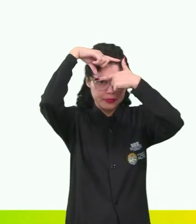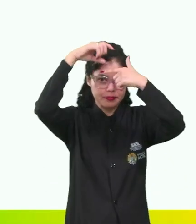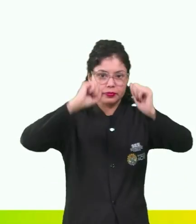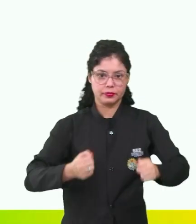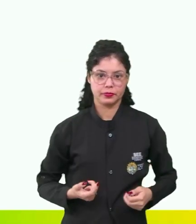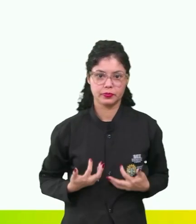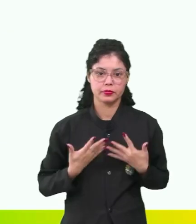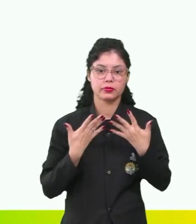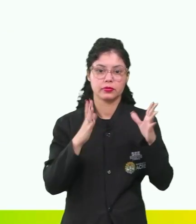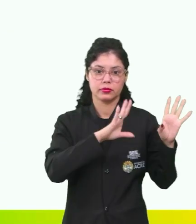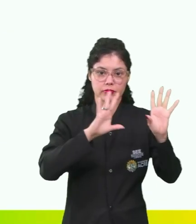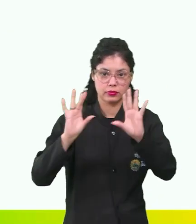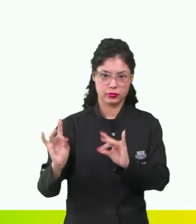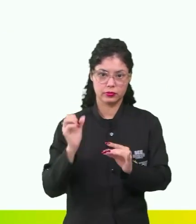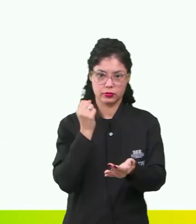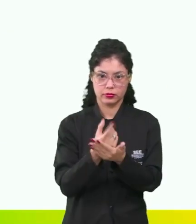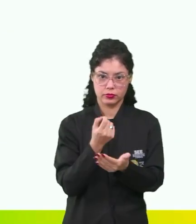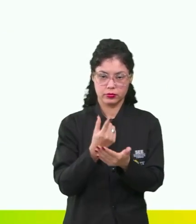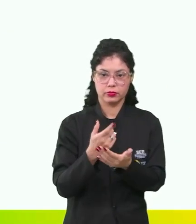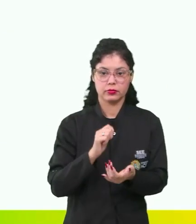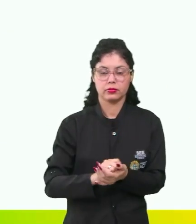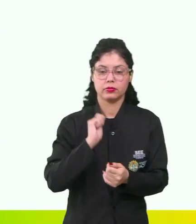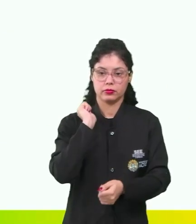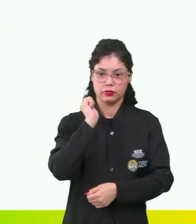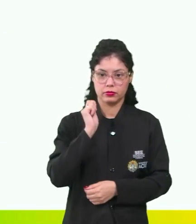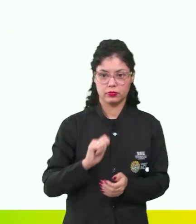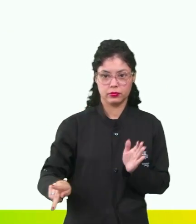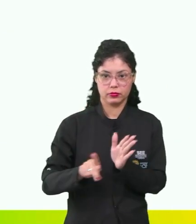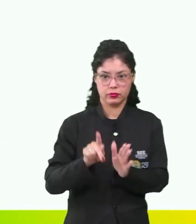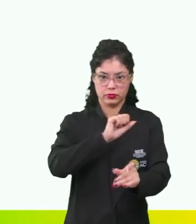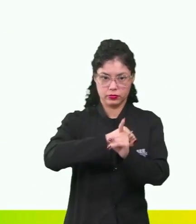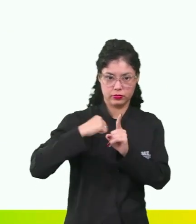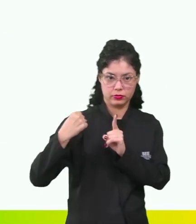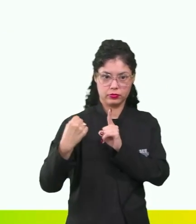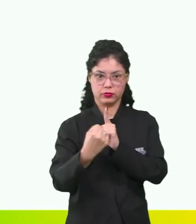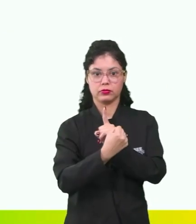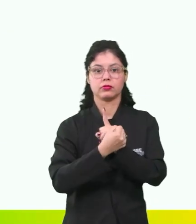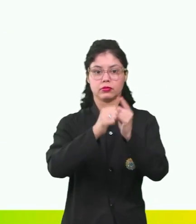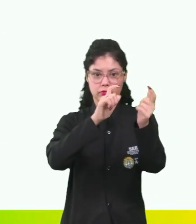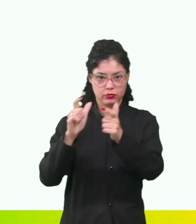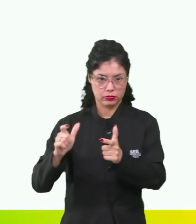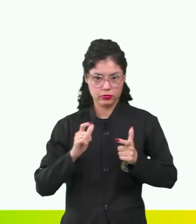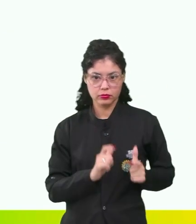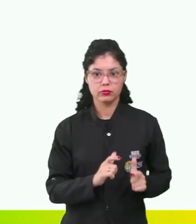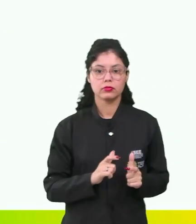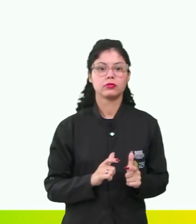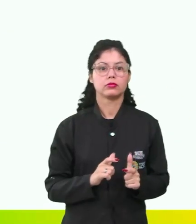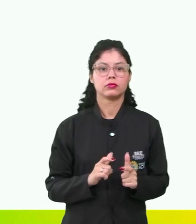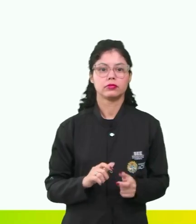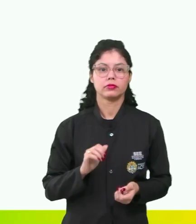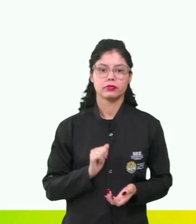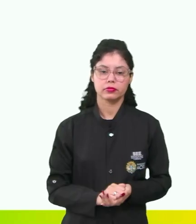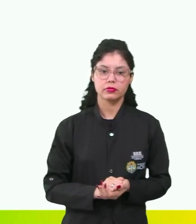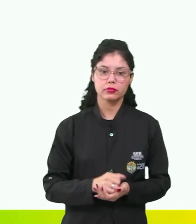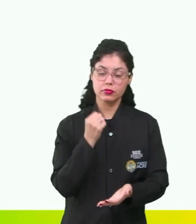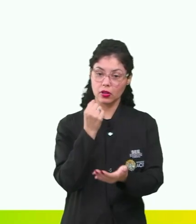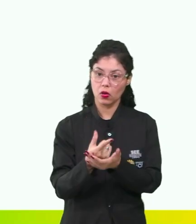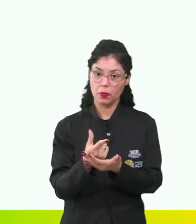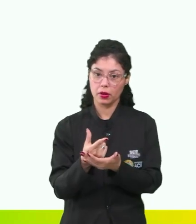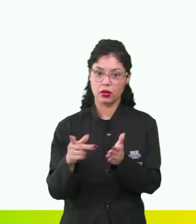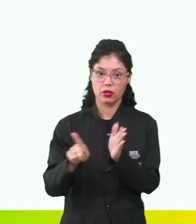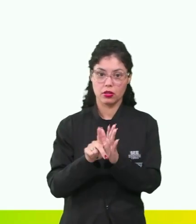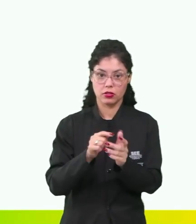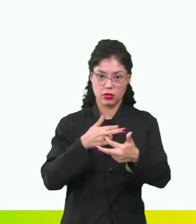se manifesta através do consumismo como um dever social, onde a aquisição